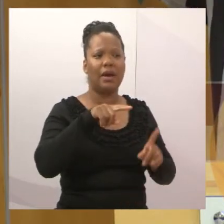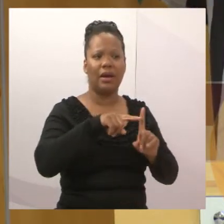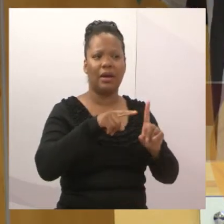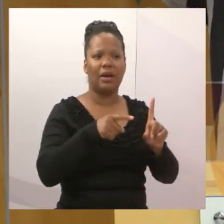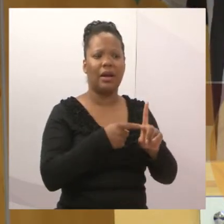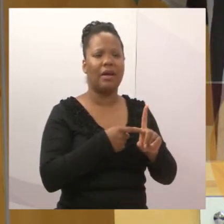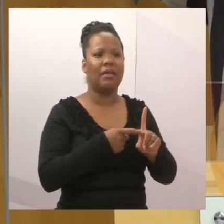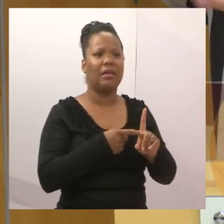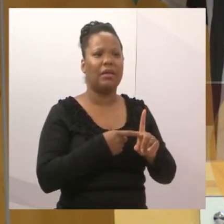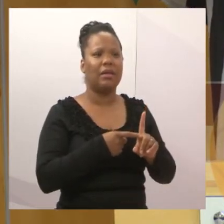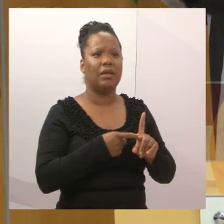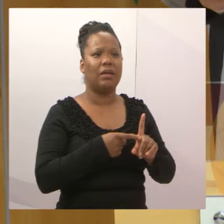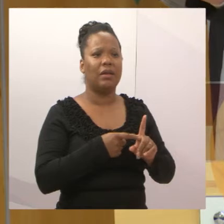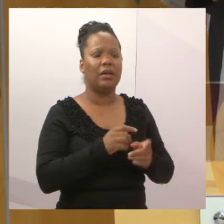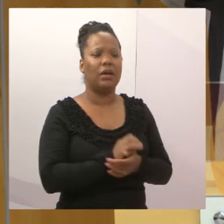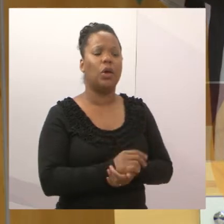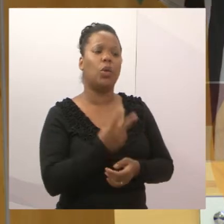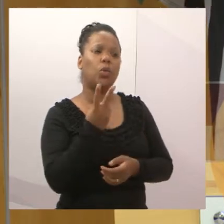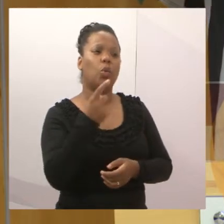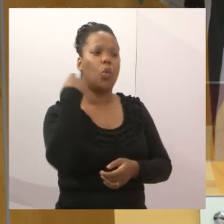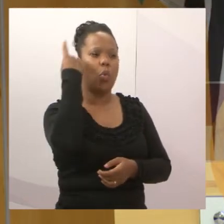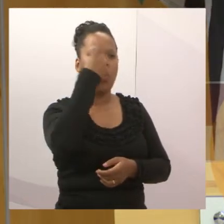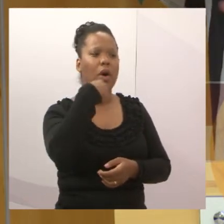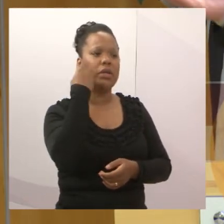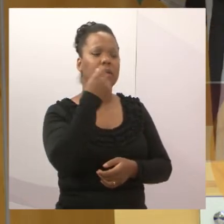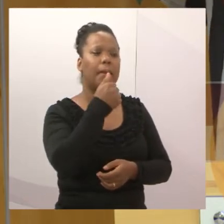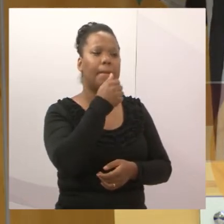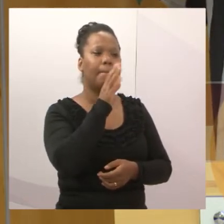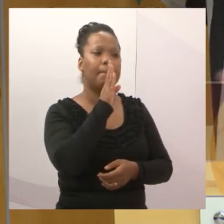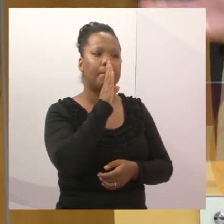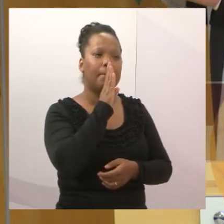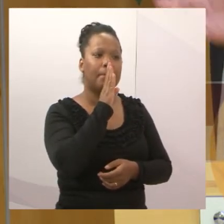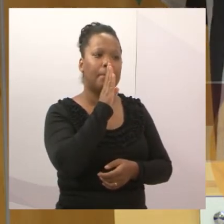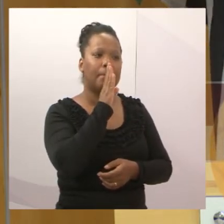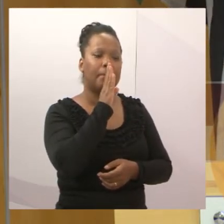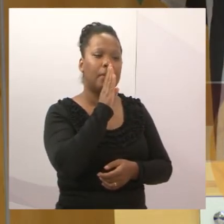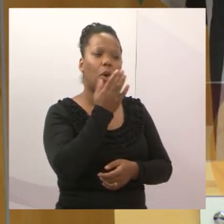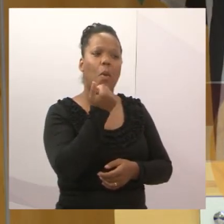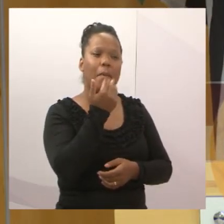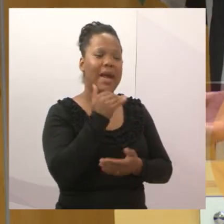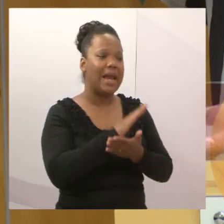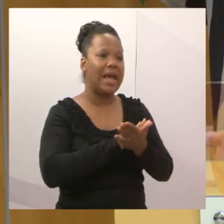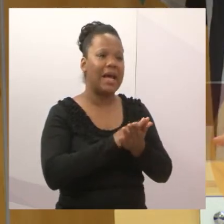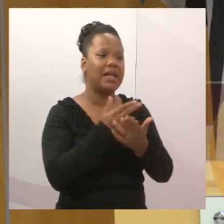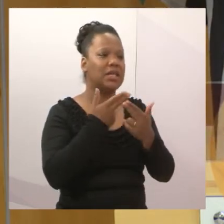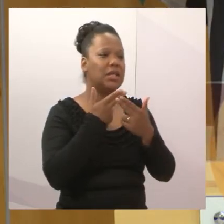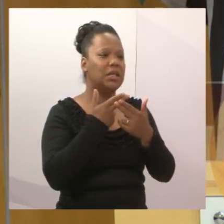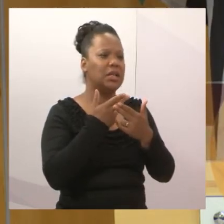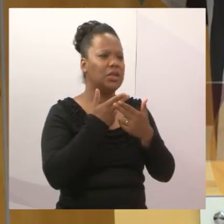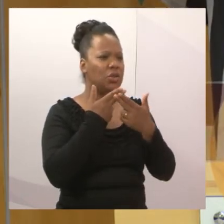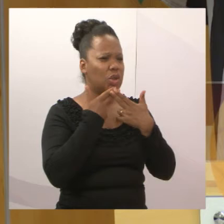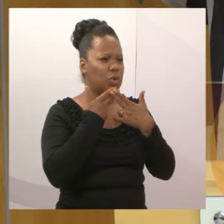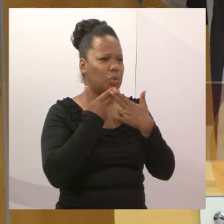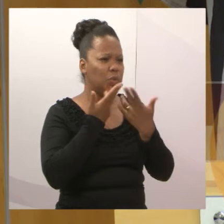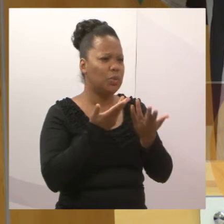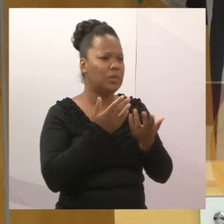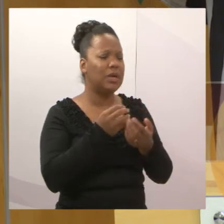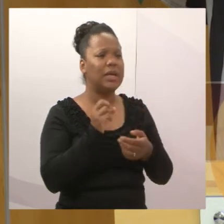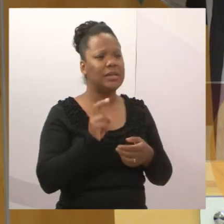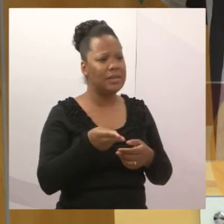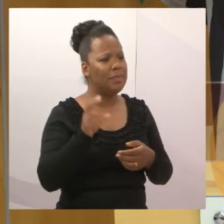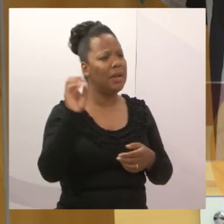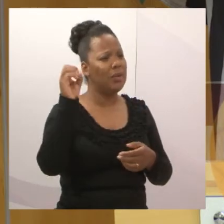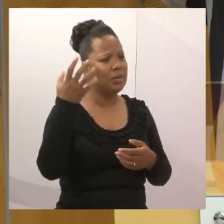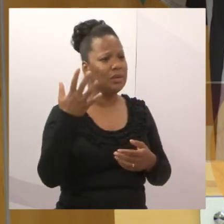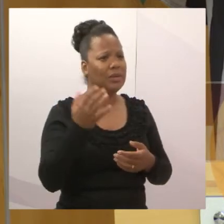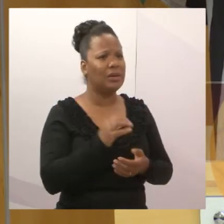esperando 1 a 2 horas em jejum para fazer uma cesárea eletiva, e essa é a realidade do que está acontecendo. Porque